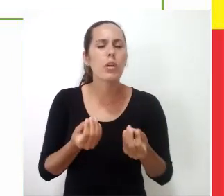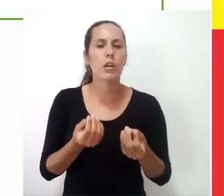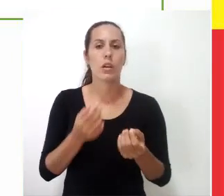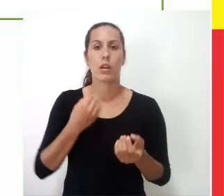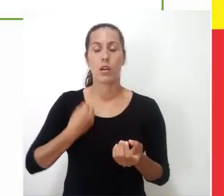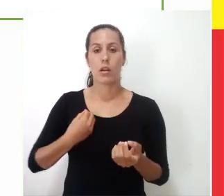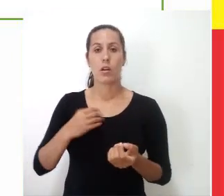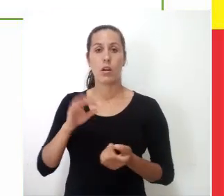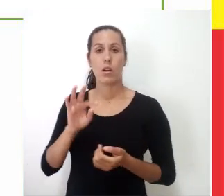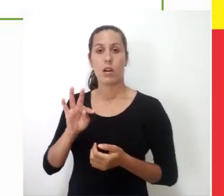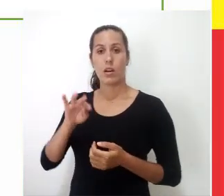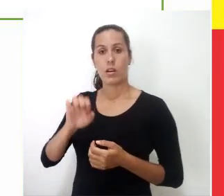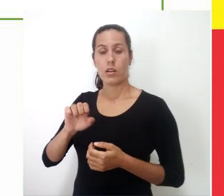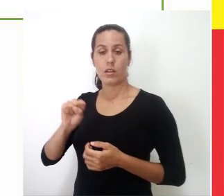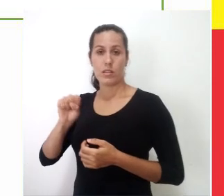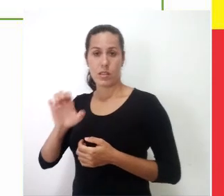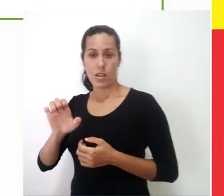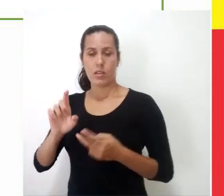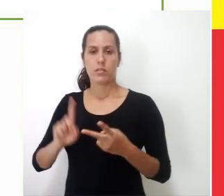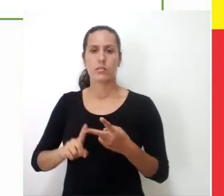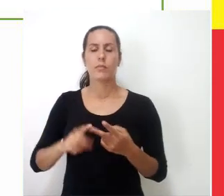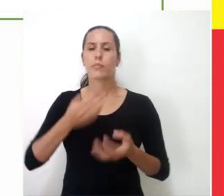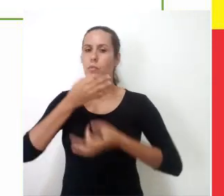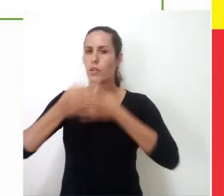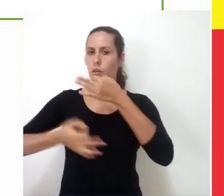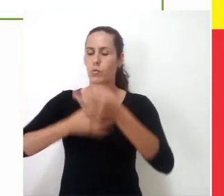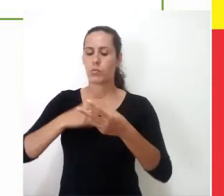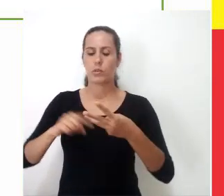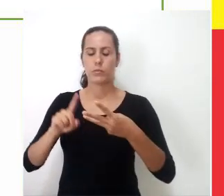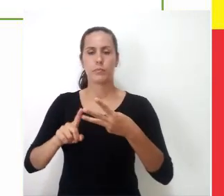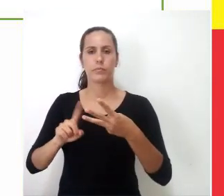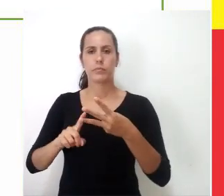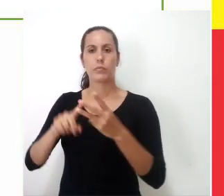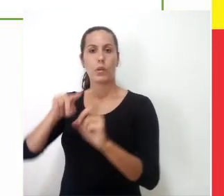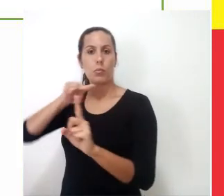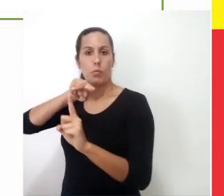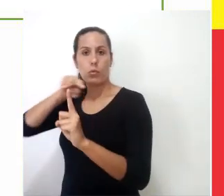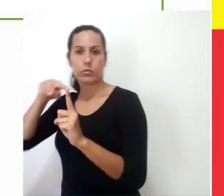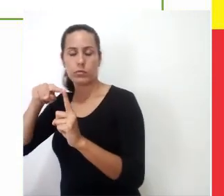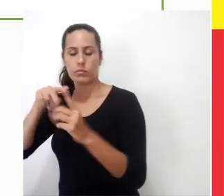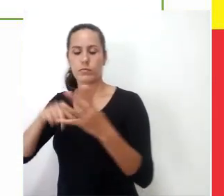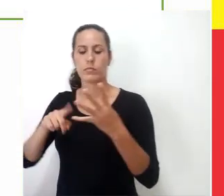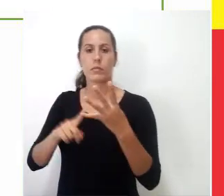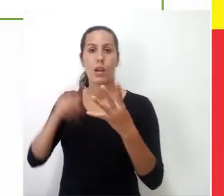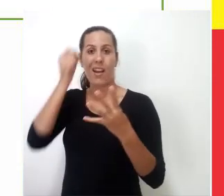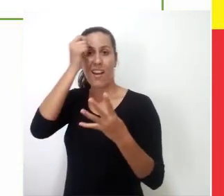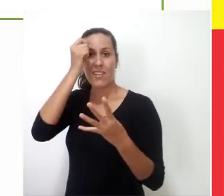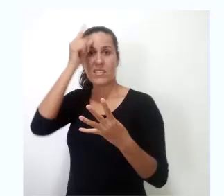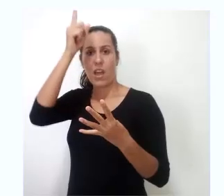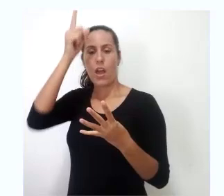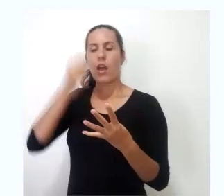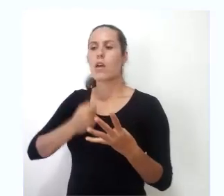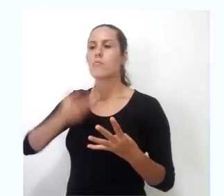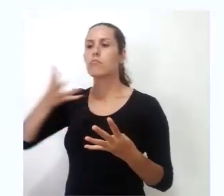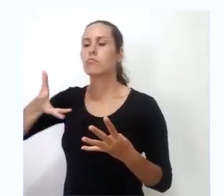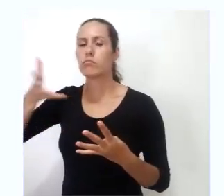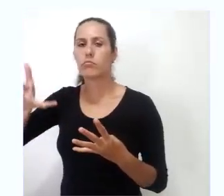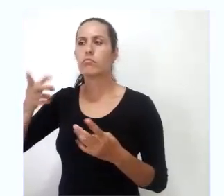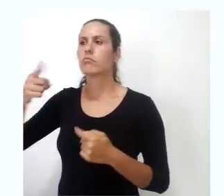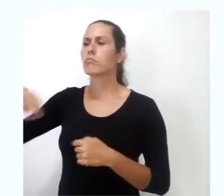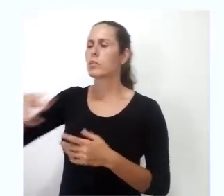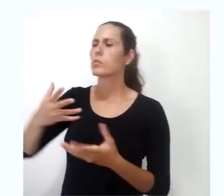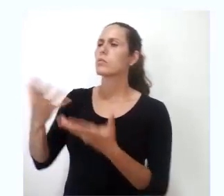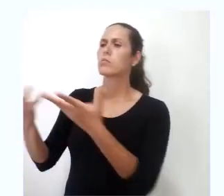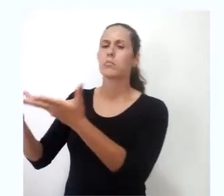Nós temos a tese, o argumento, o ponto de vista, a ideia a ser aceita, a ideia a